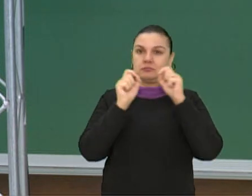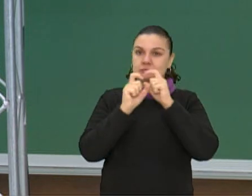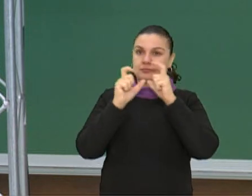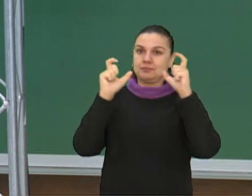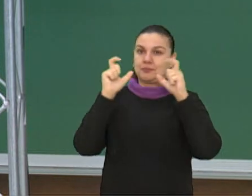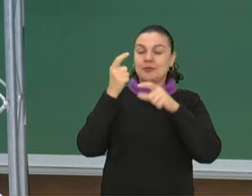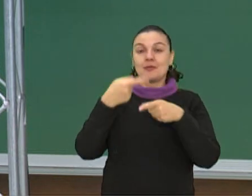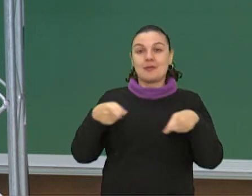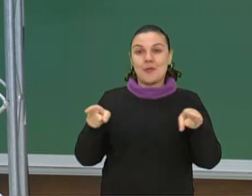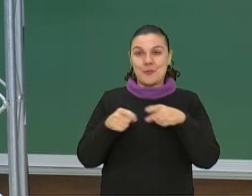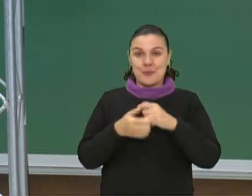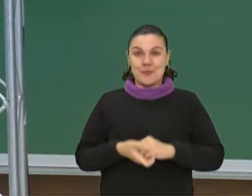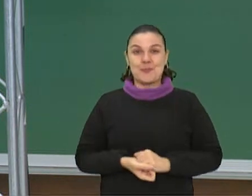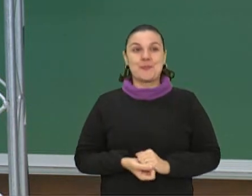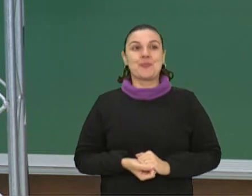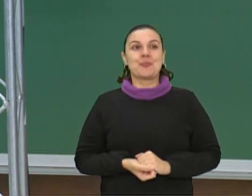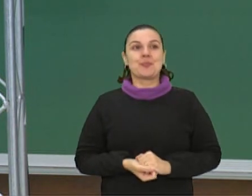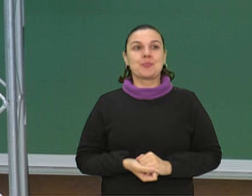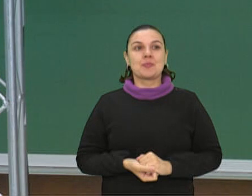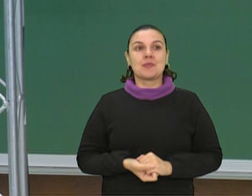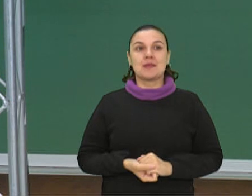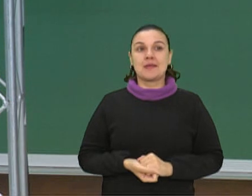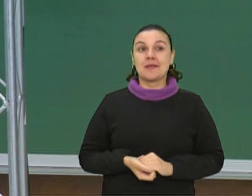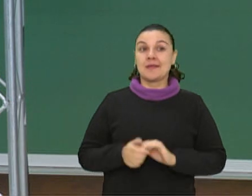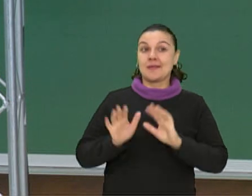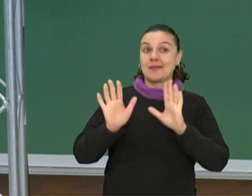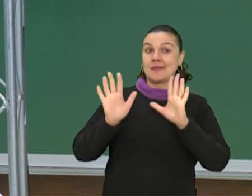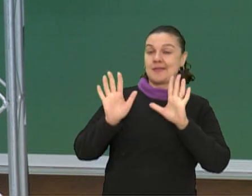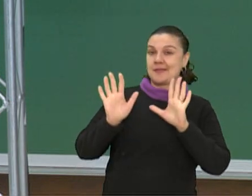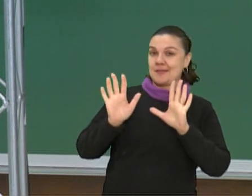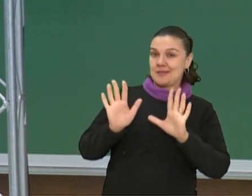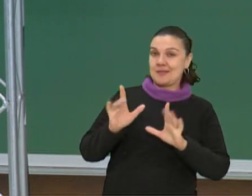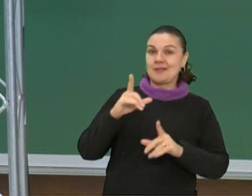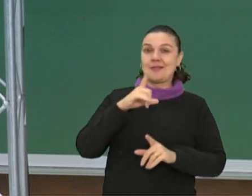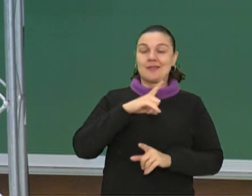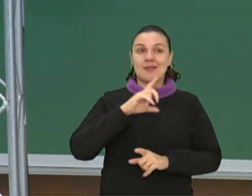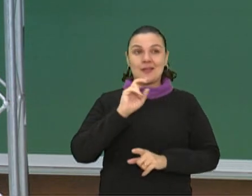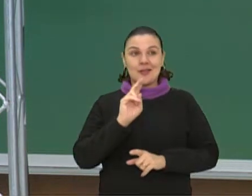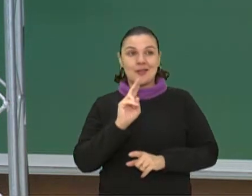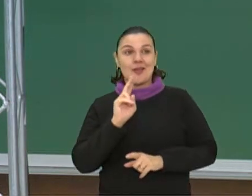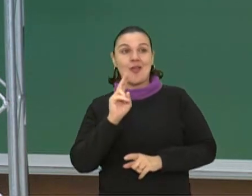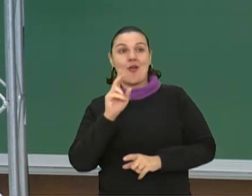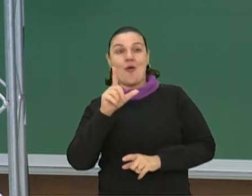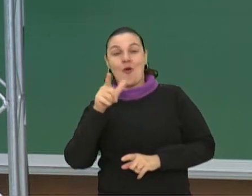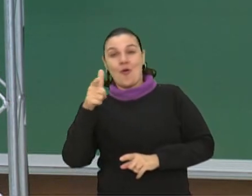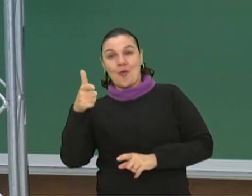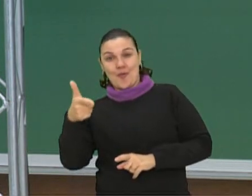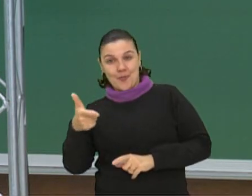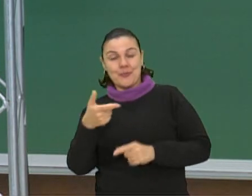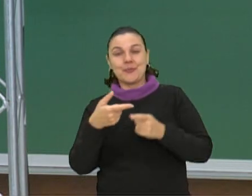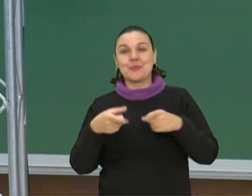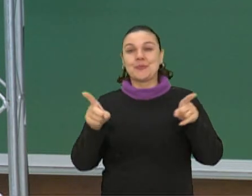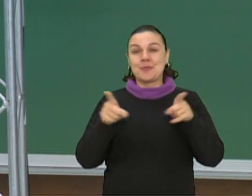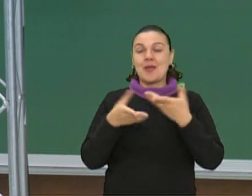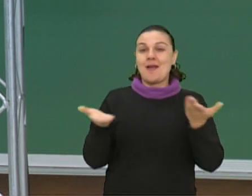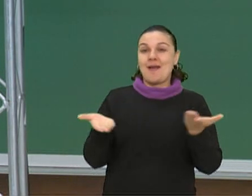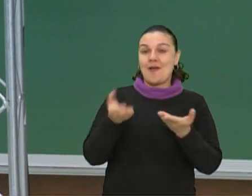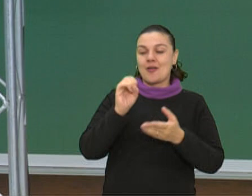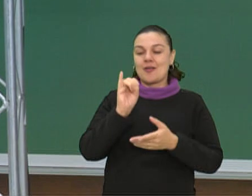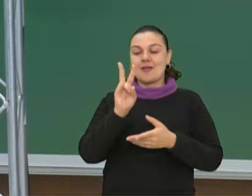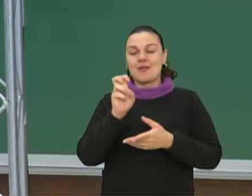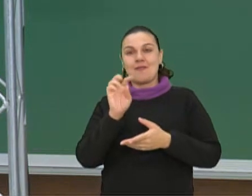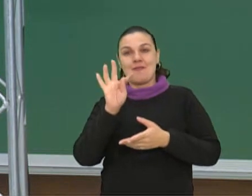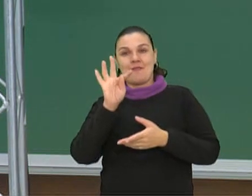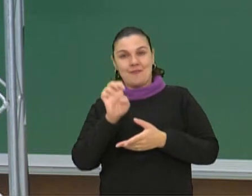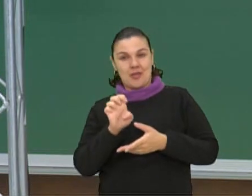claro na letra desta música. Depois temos aqui uma outra letra de uma música, agora de Ivete